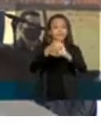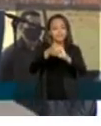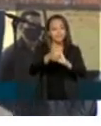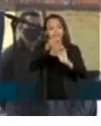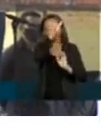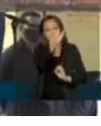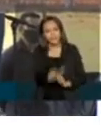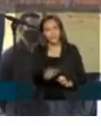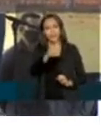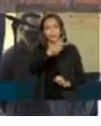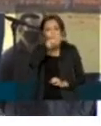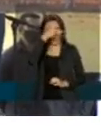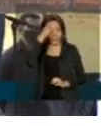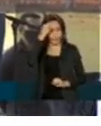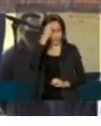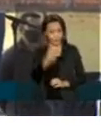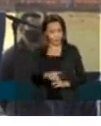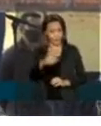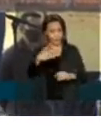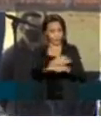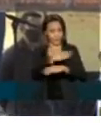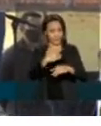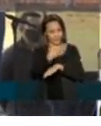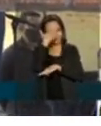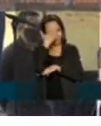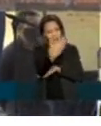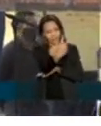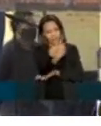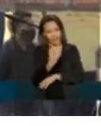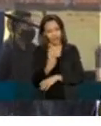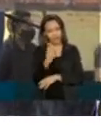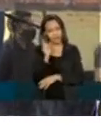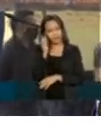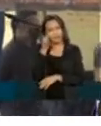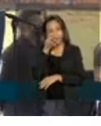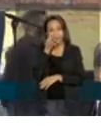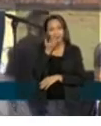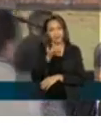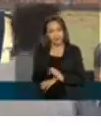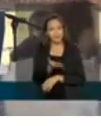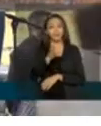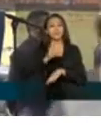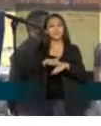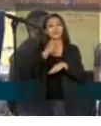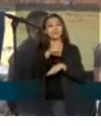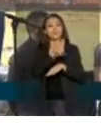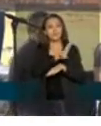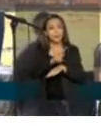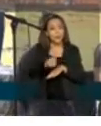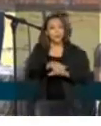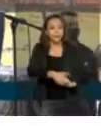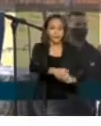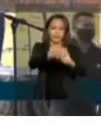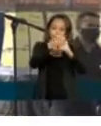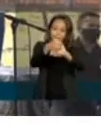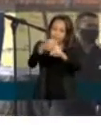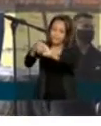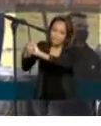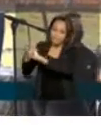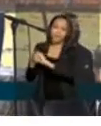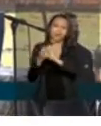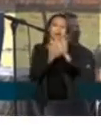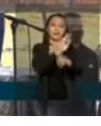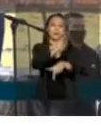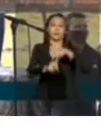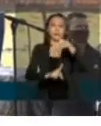prefeito Marcelo Yunes, obrigado pela sua presença. Em seu nome, saudar o querido povo de Corumbá, presente